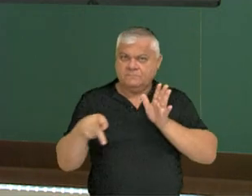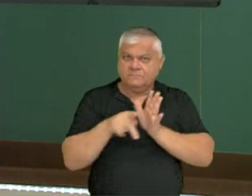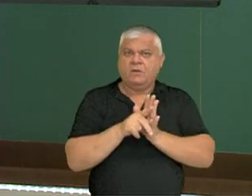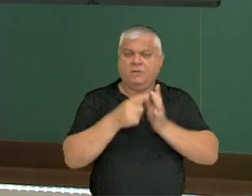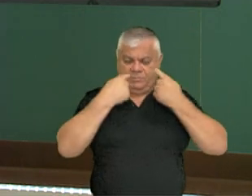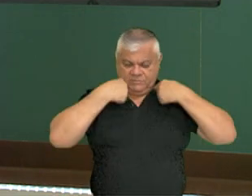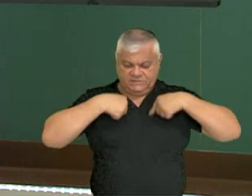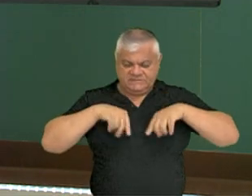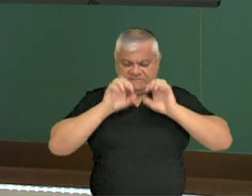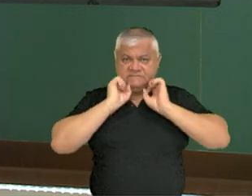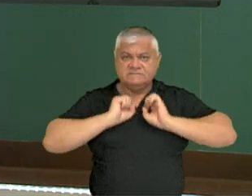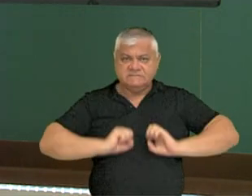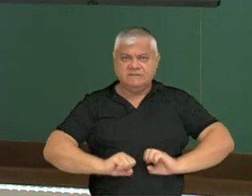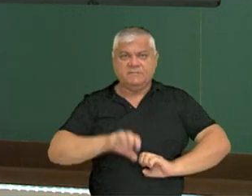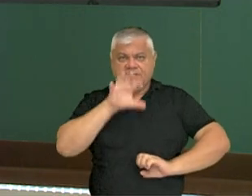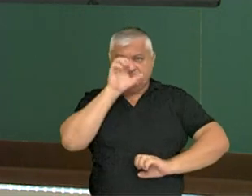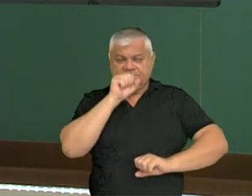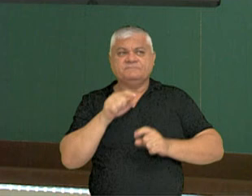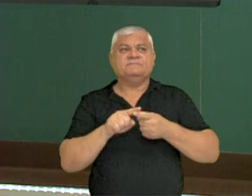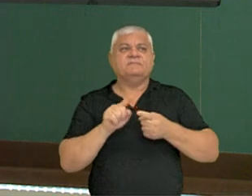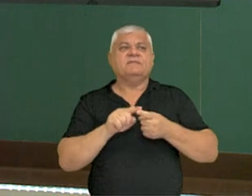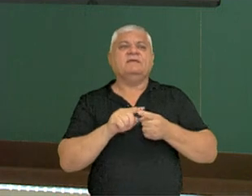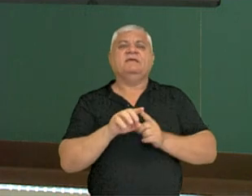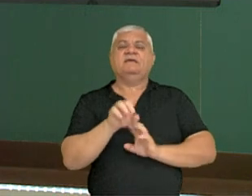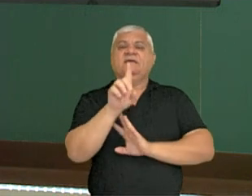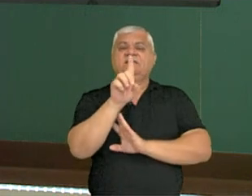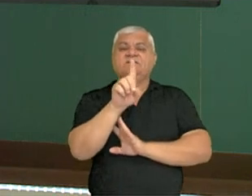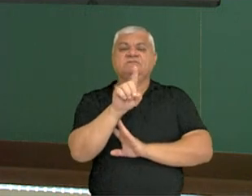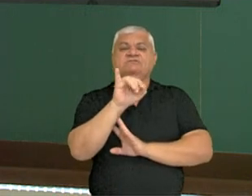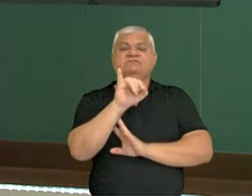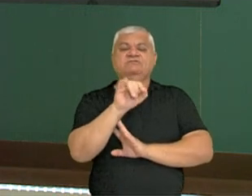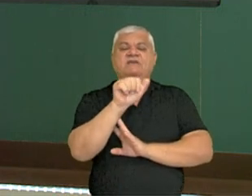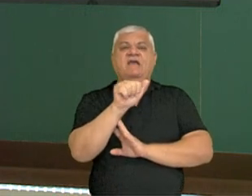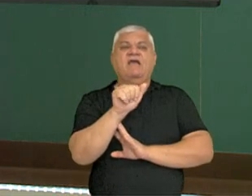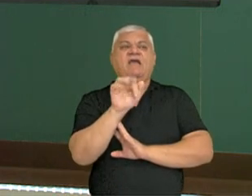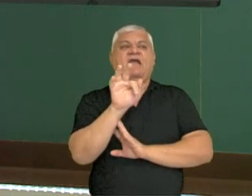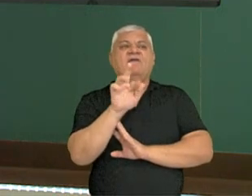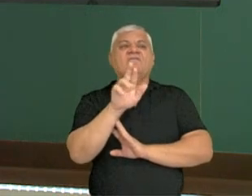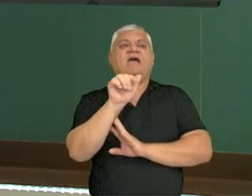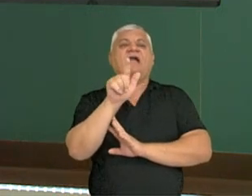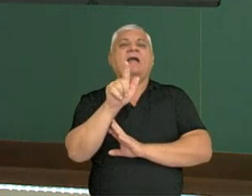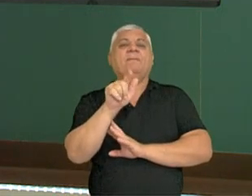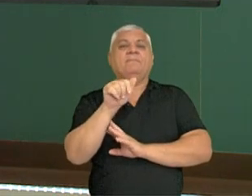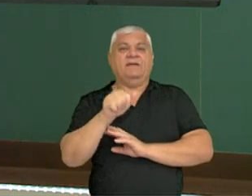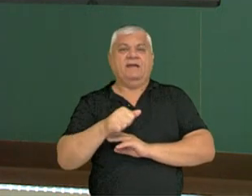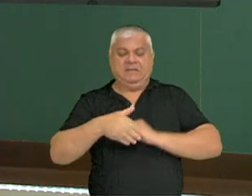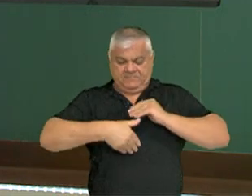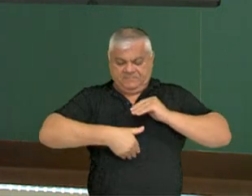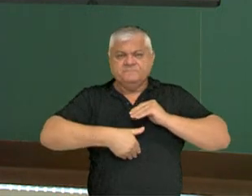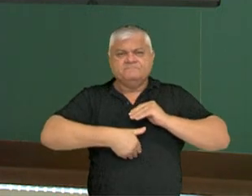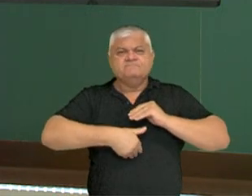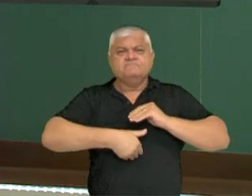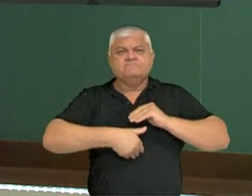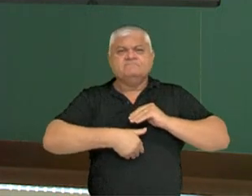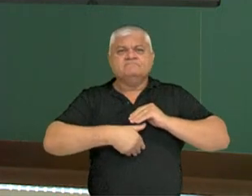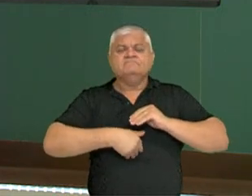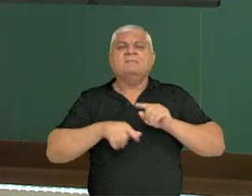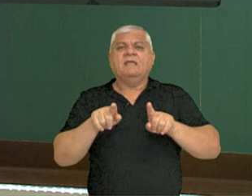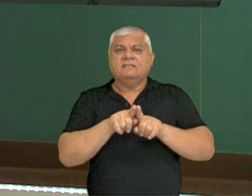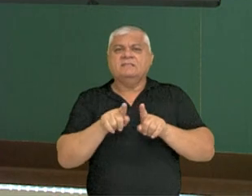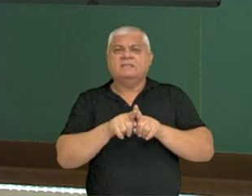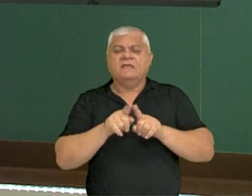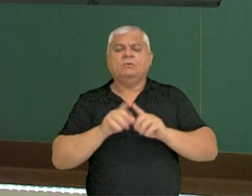sistema respiratório é o diafragma. O diafragma é um músculo, tá? Que ele é presente